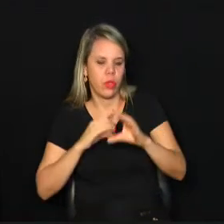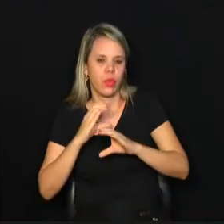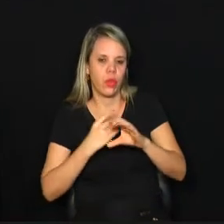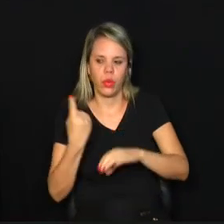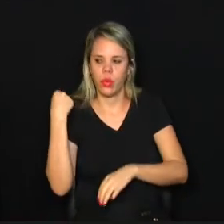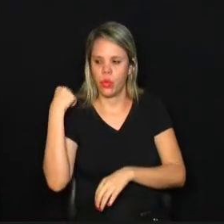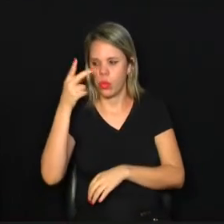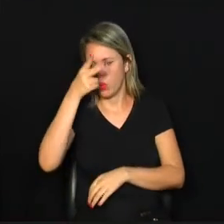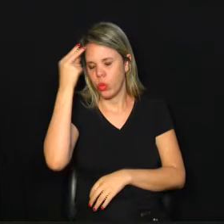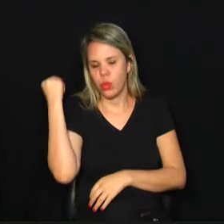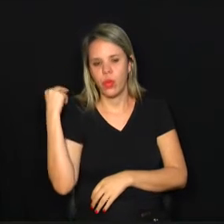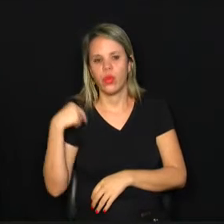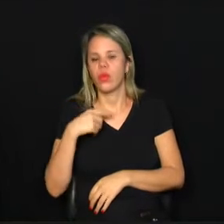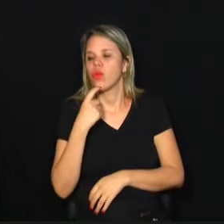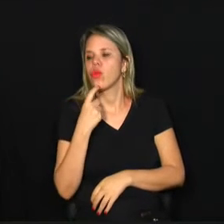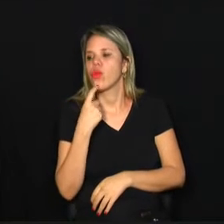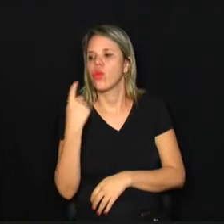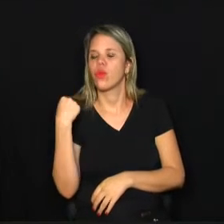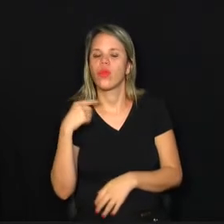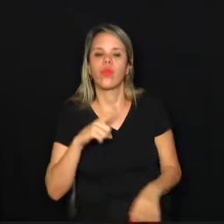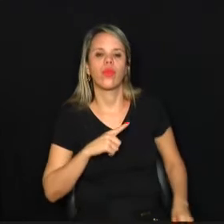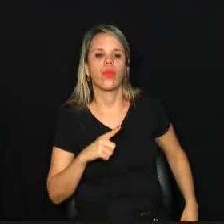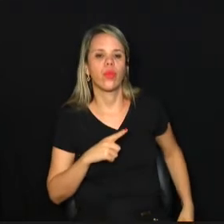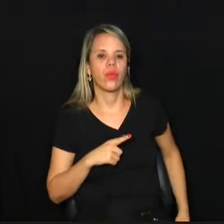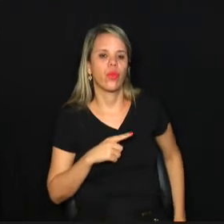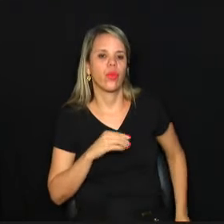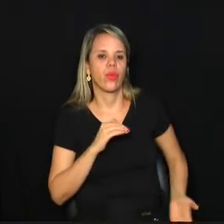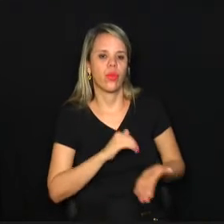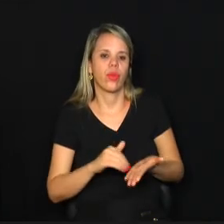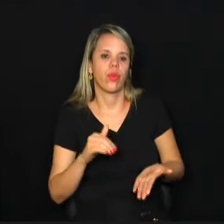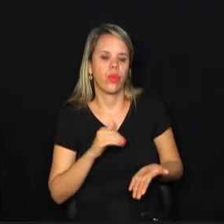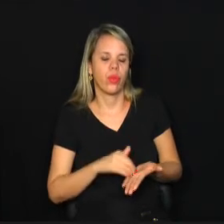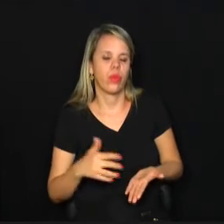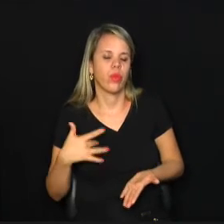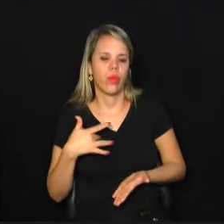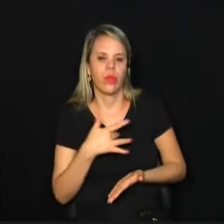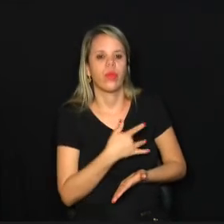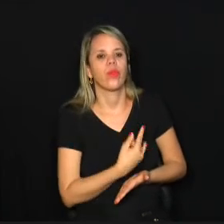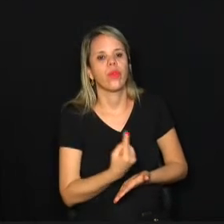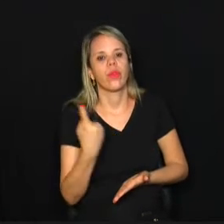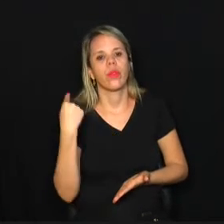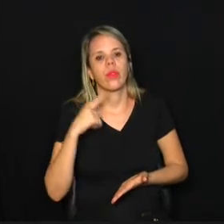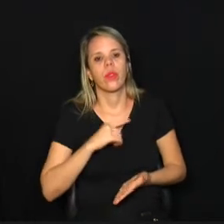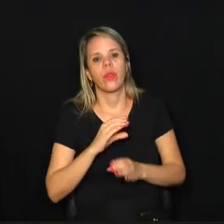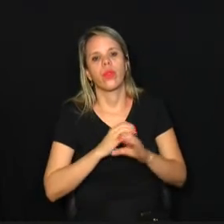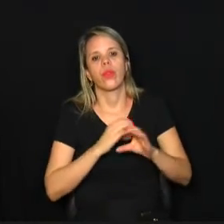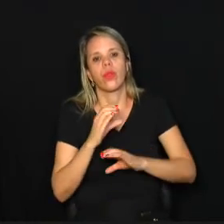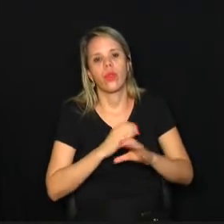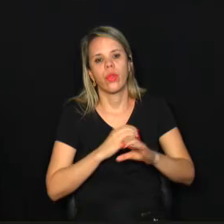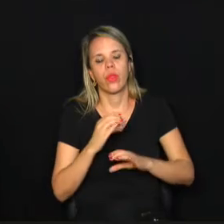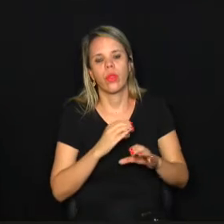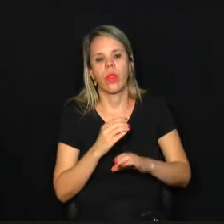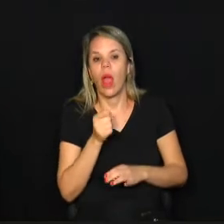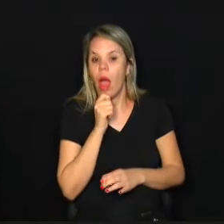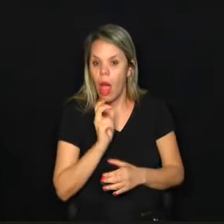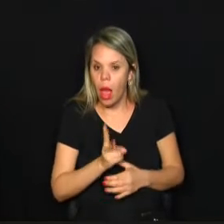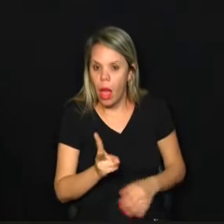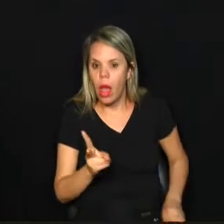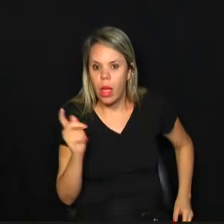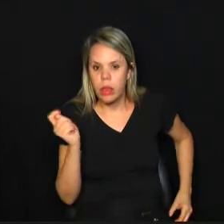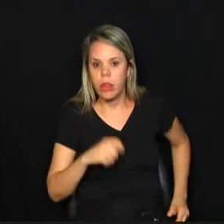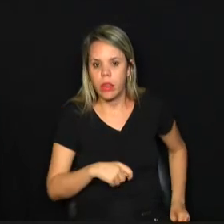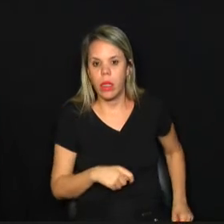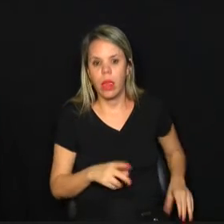da Prefeitura de Campinas, feito pela Secretaria Municipal de Saúde, esse concurso está vigente, e